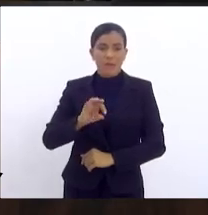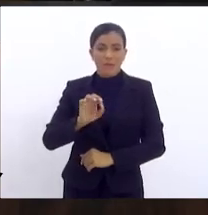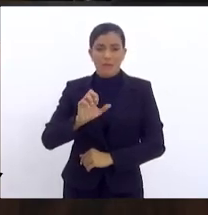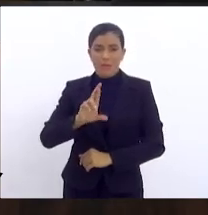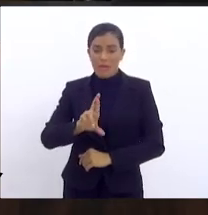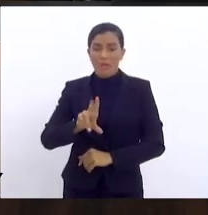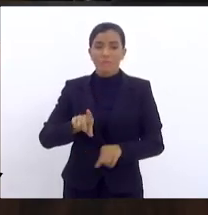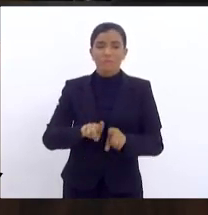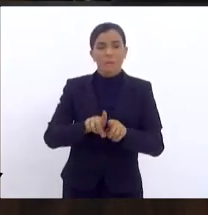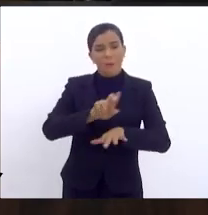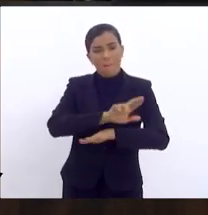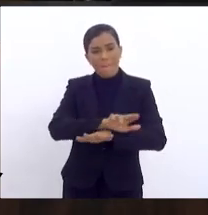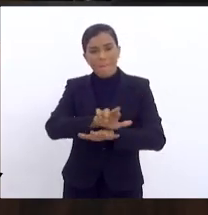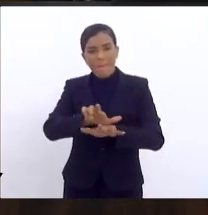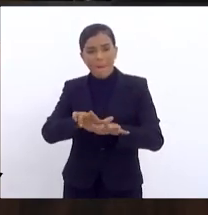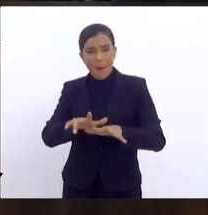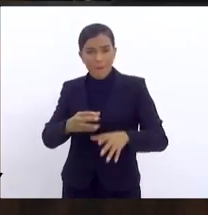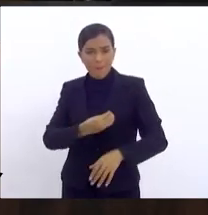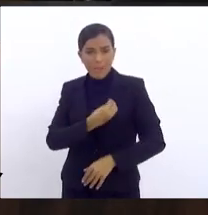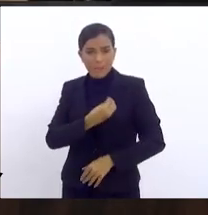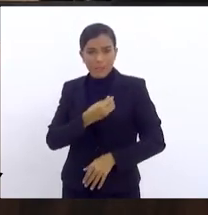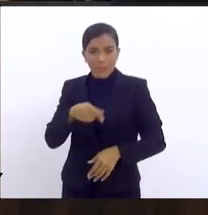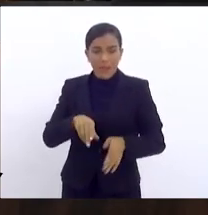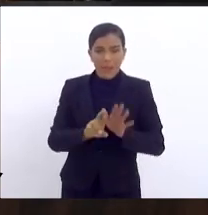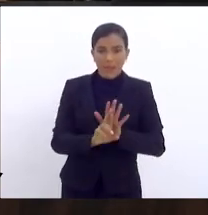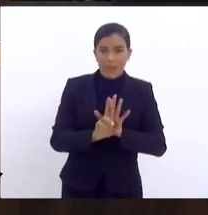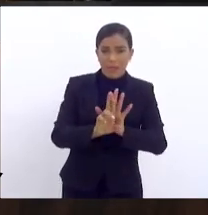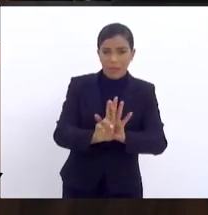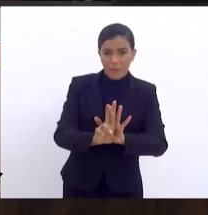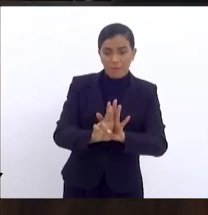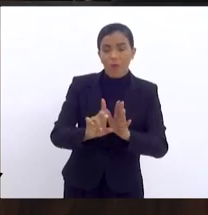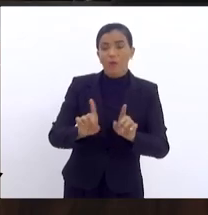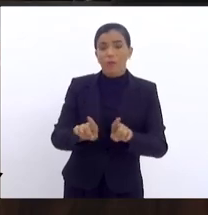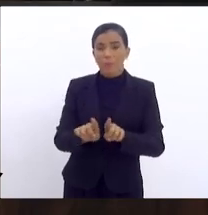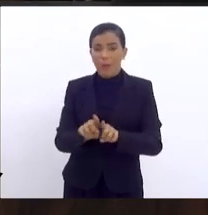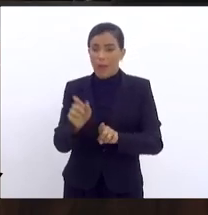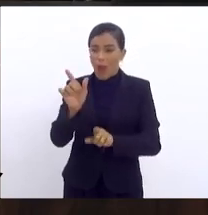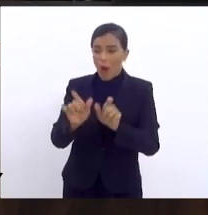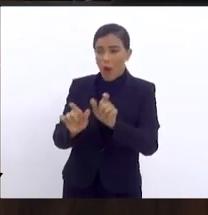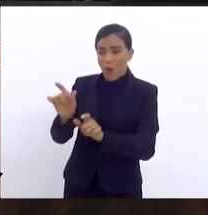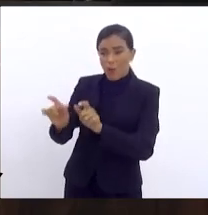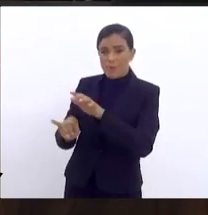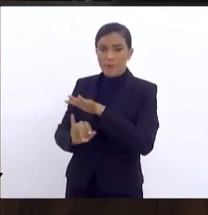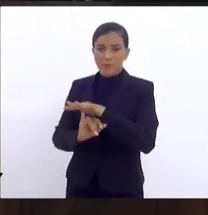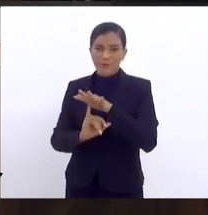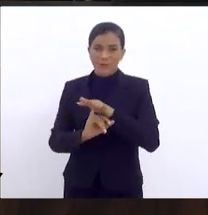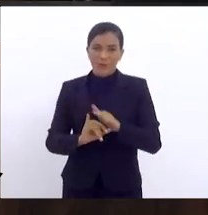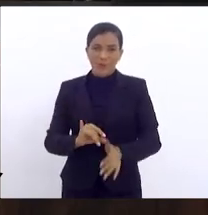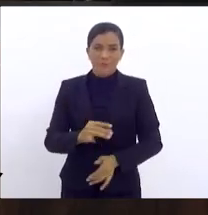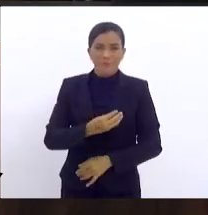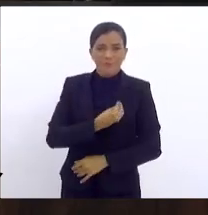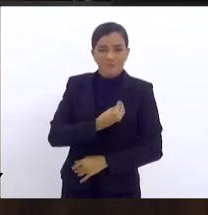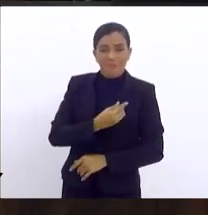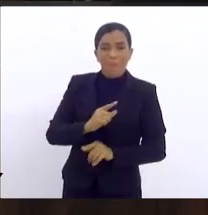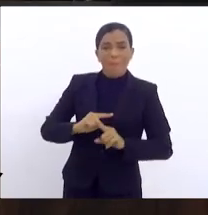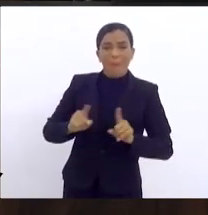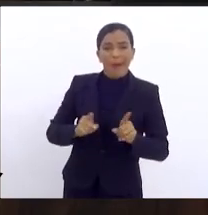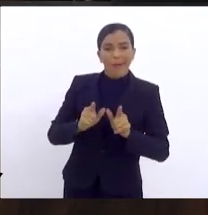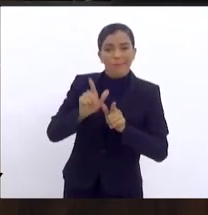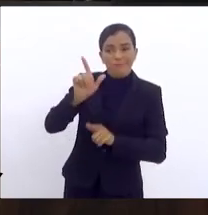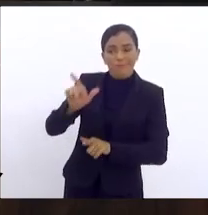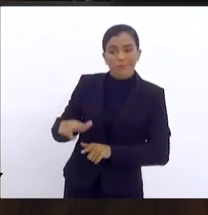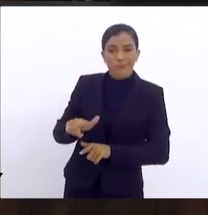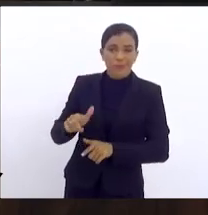órgãos que aqui se fazem presente e aqueles que deveriam estar mas por algum motivo não compareceram necessário